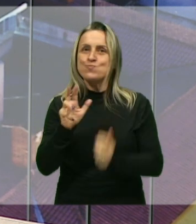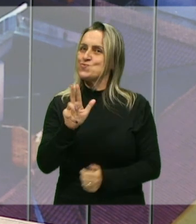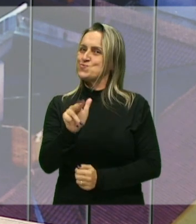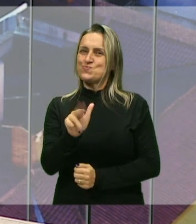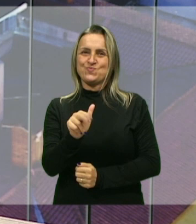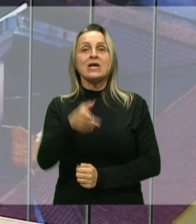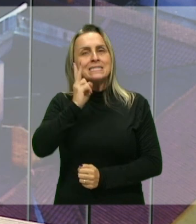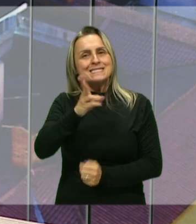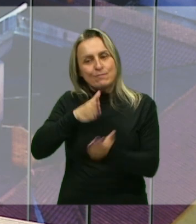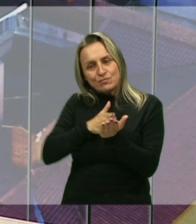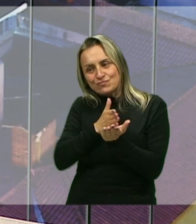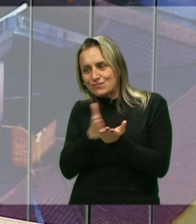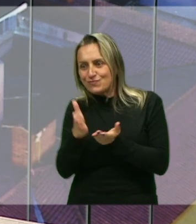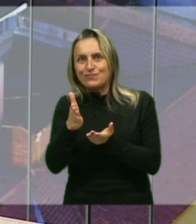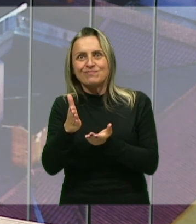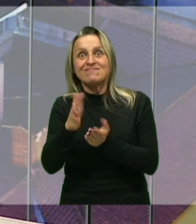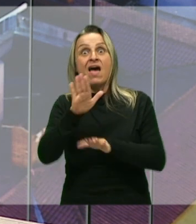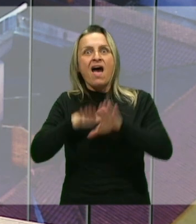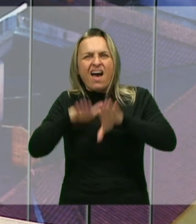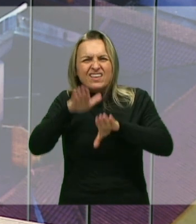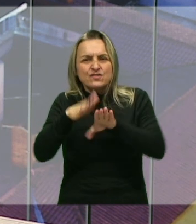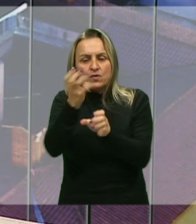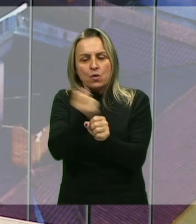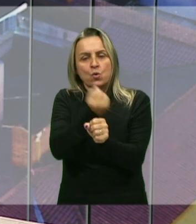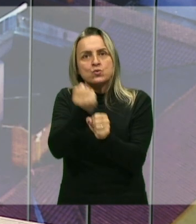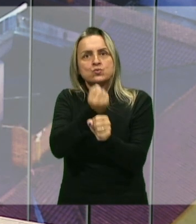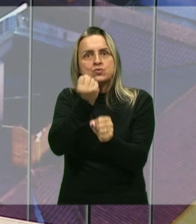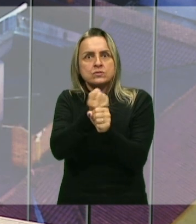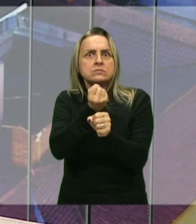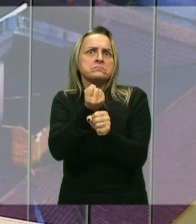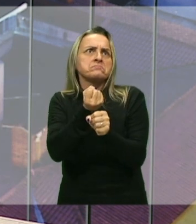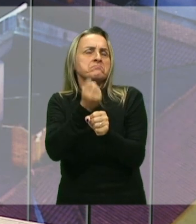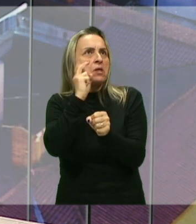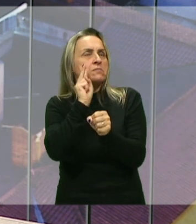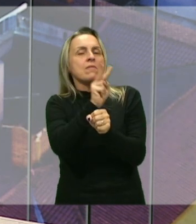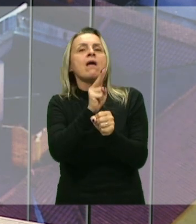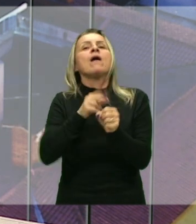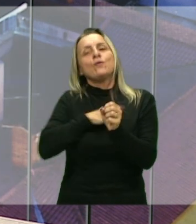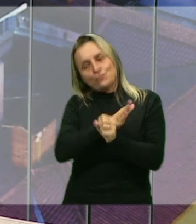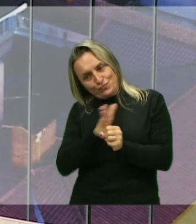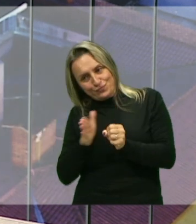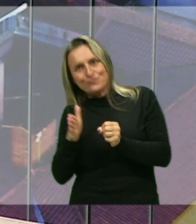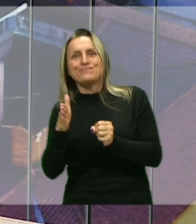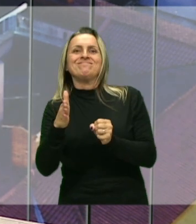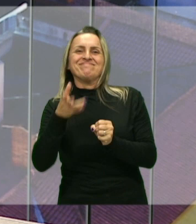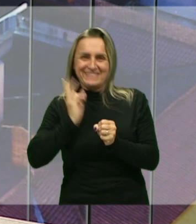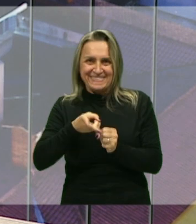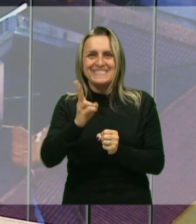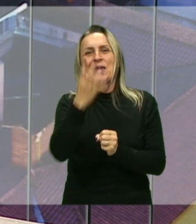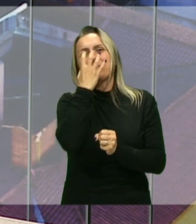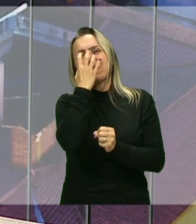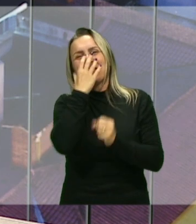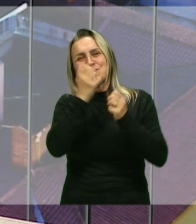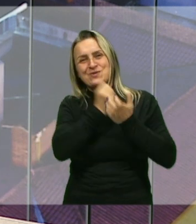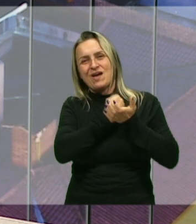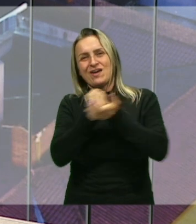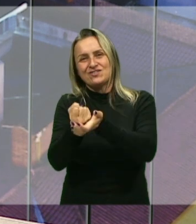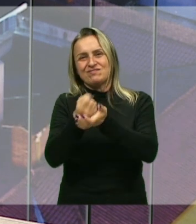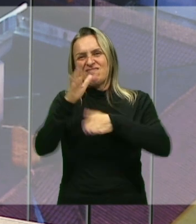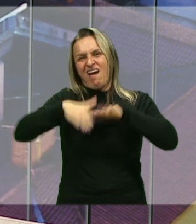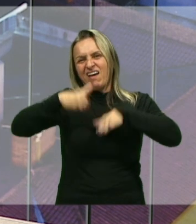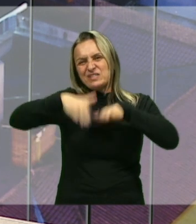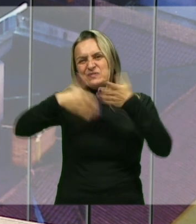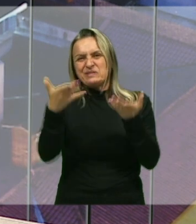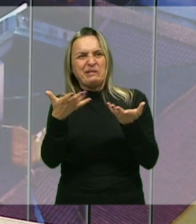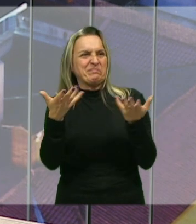desvio. Às vezes tem uma construção, uma obra em cima dessa calçada, né? A Ibisco, ela vai me tirar uma caçamba de entulho, algo